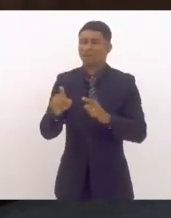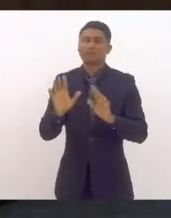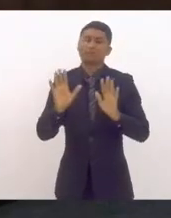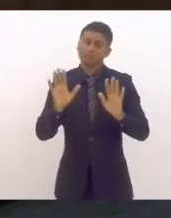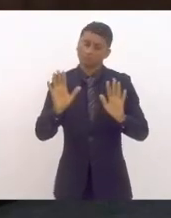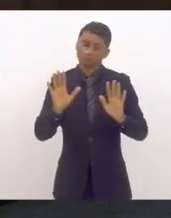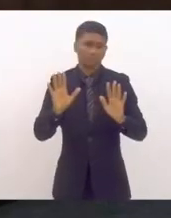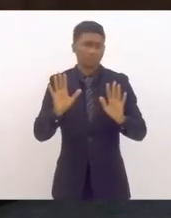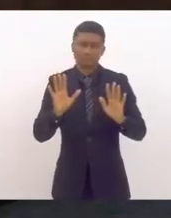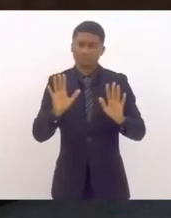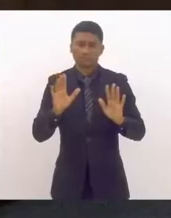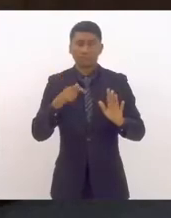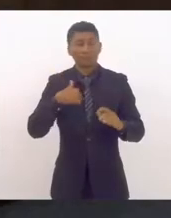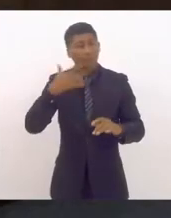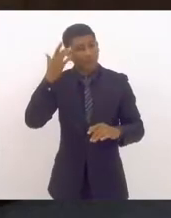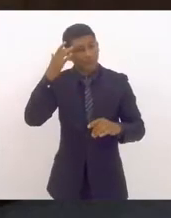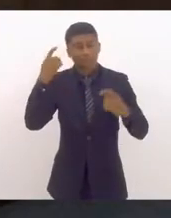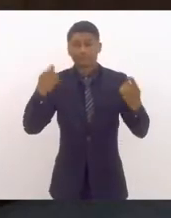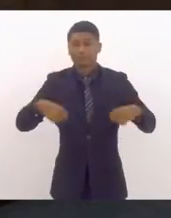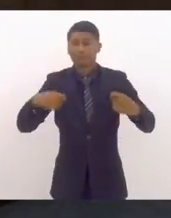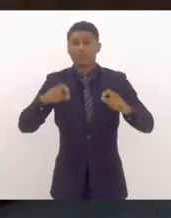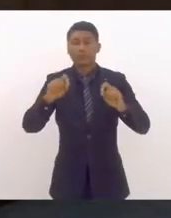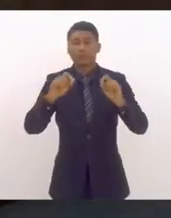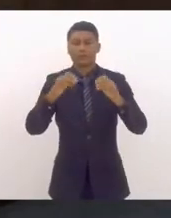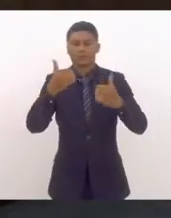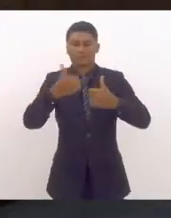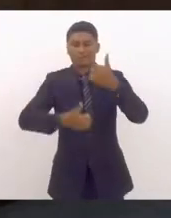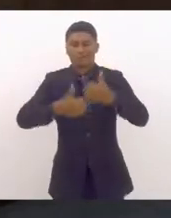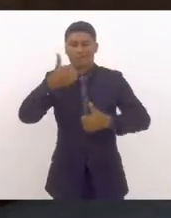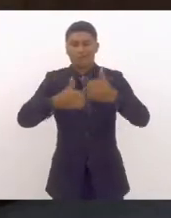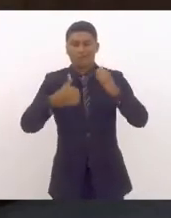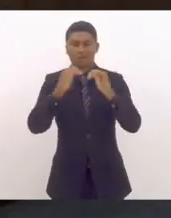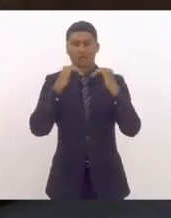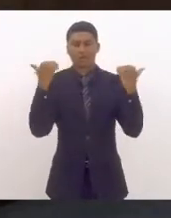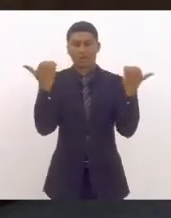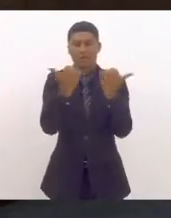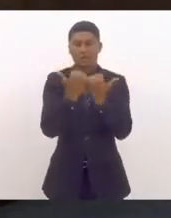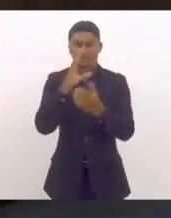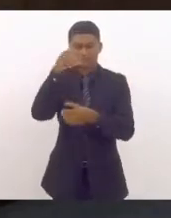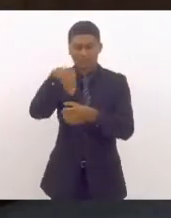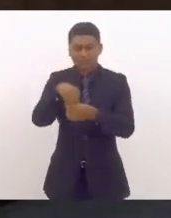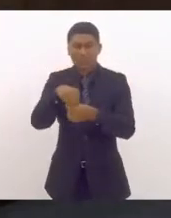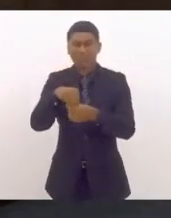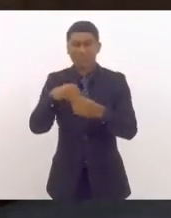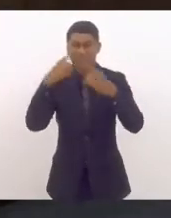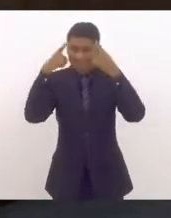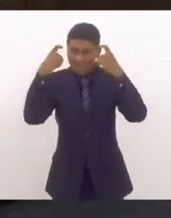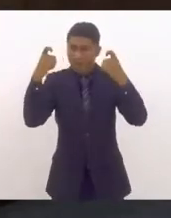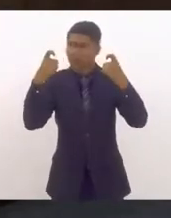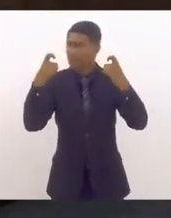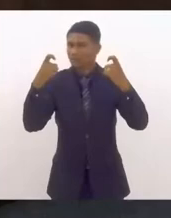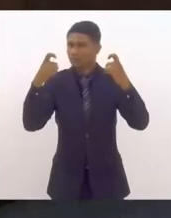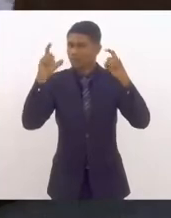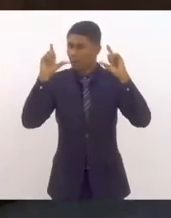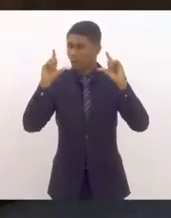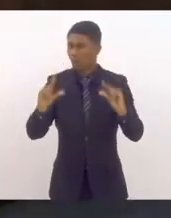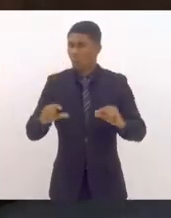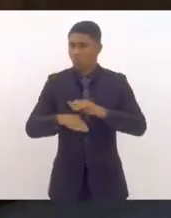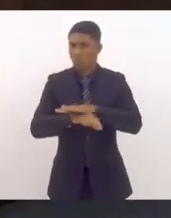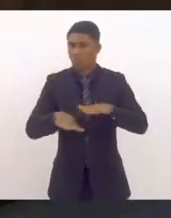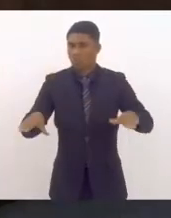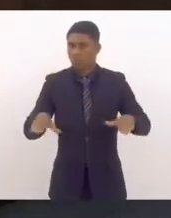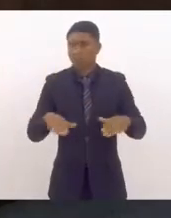como acaba com a violência nos estádios, porque é justamente ela que não permite as mulheres e as famílias